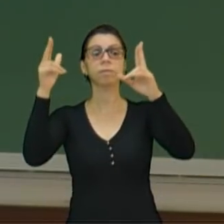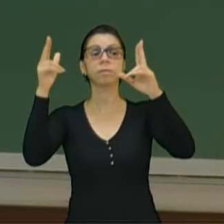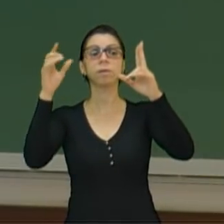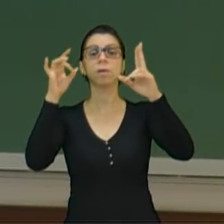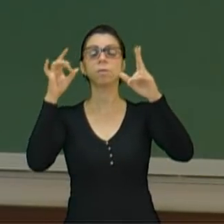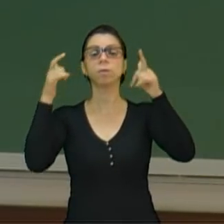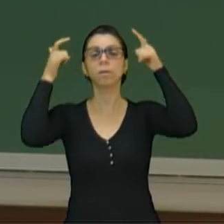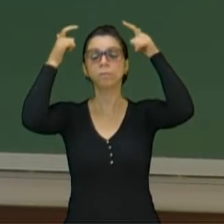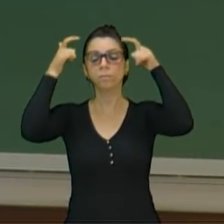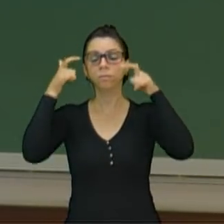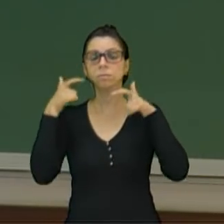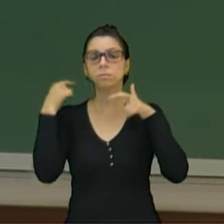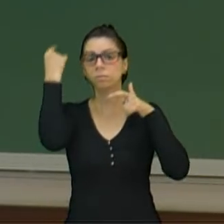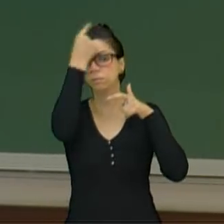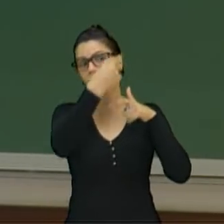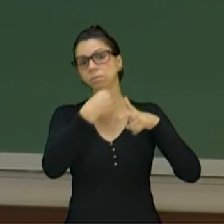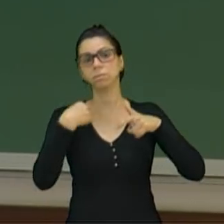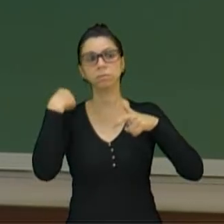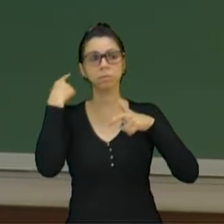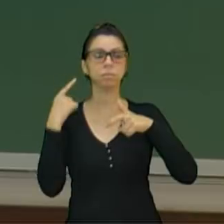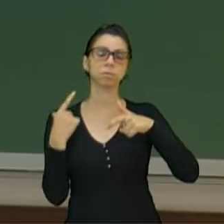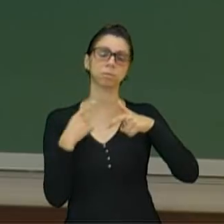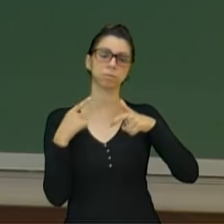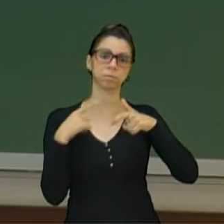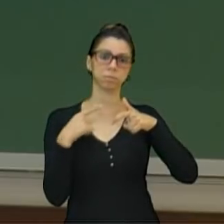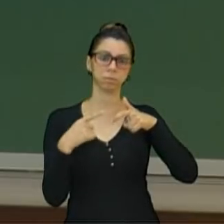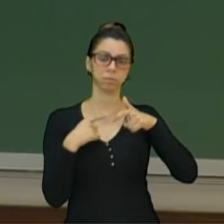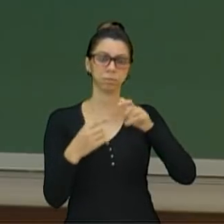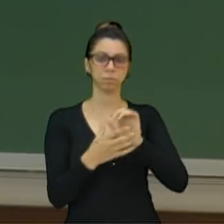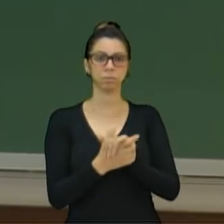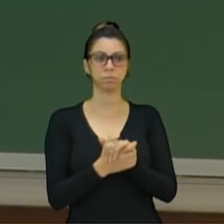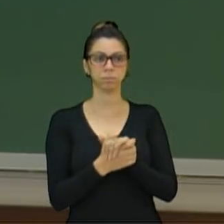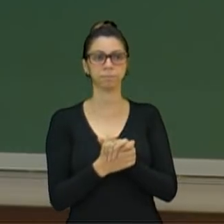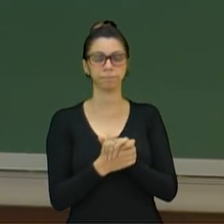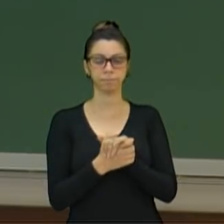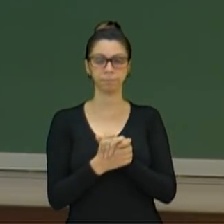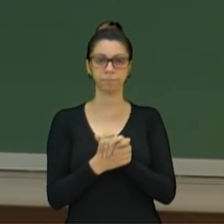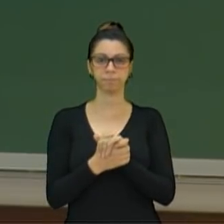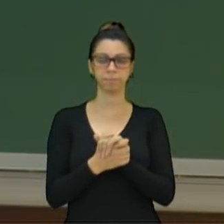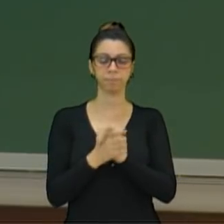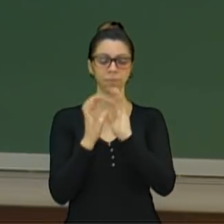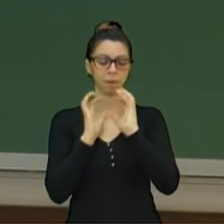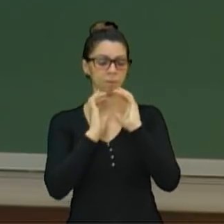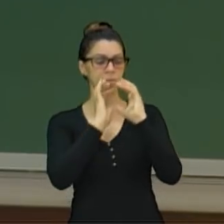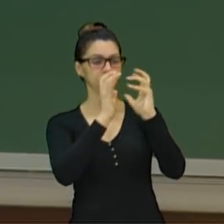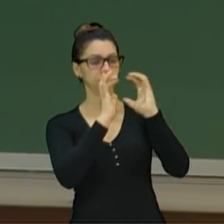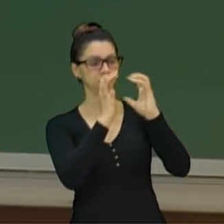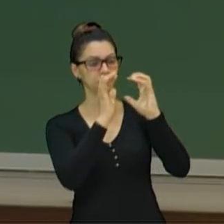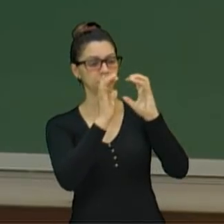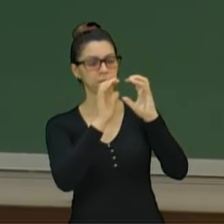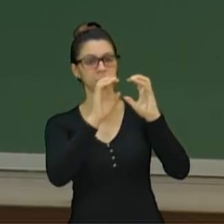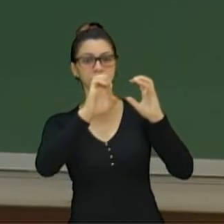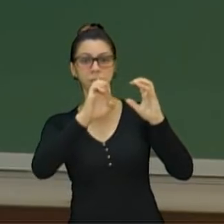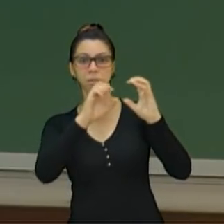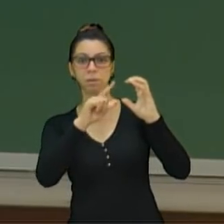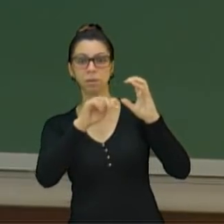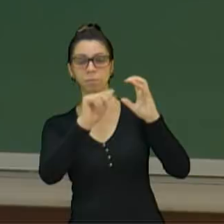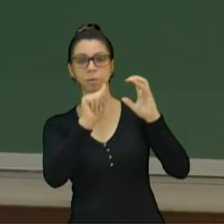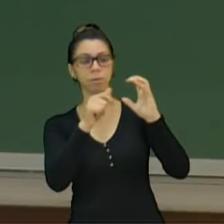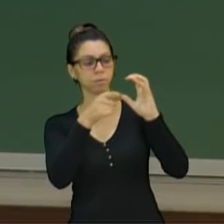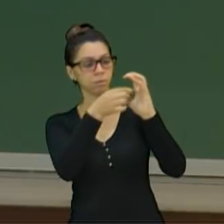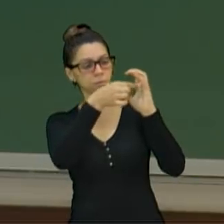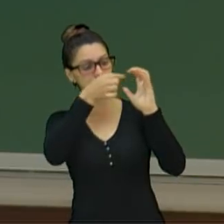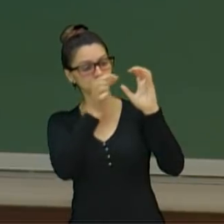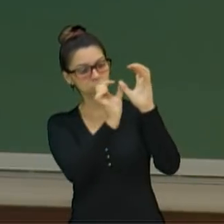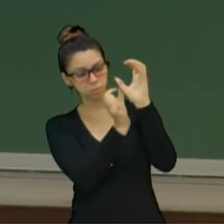da cabeça, aonde eu vou ter, o nosso encéfalo, cérebro, cerebelo e tronco